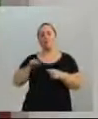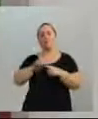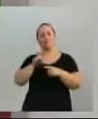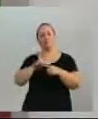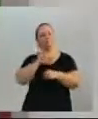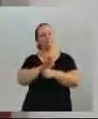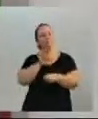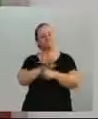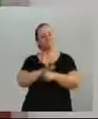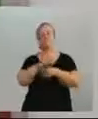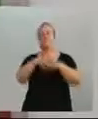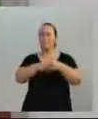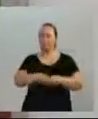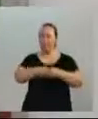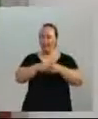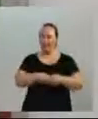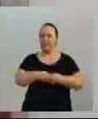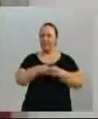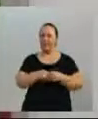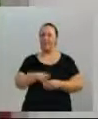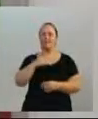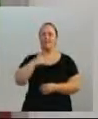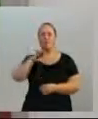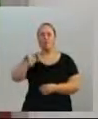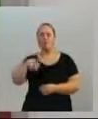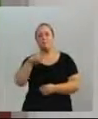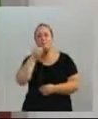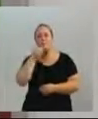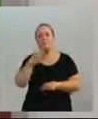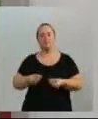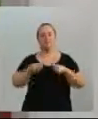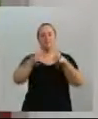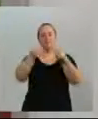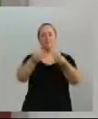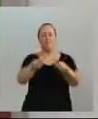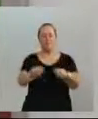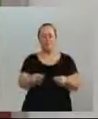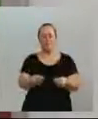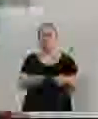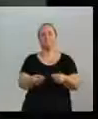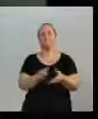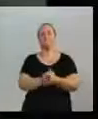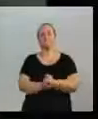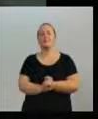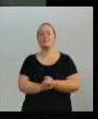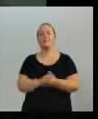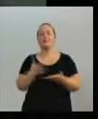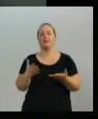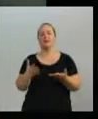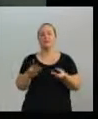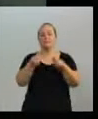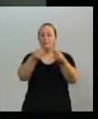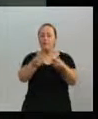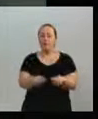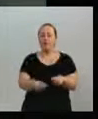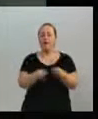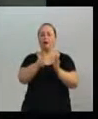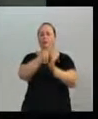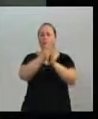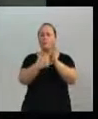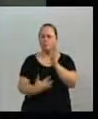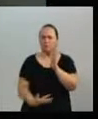ao CIE. Tive a oportunidade de entregar uma moção, queria pedir para o Ari a manter a foto da entrega da moção ainda